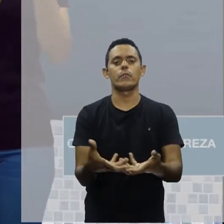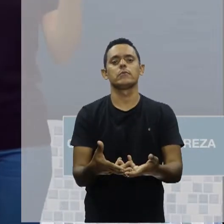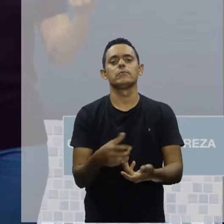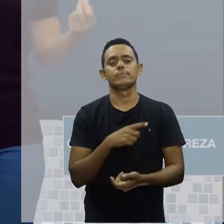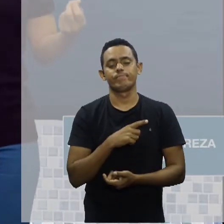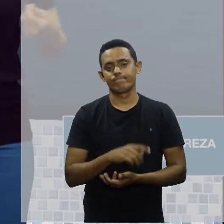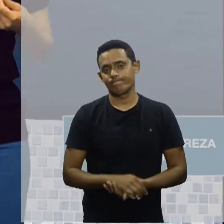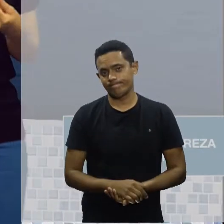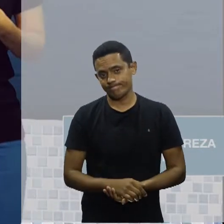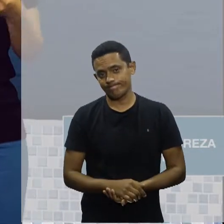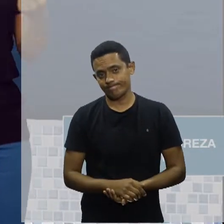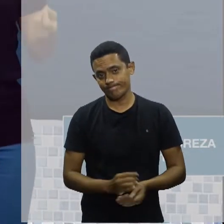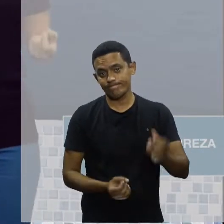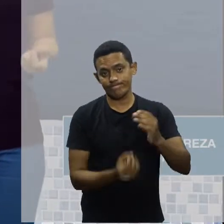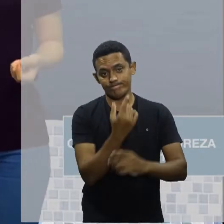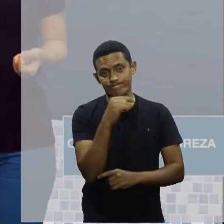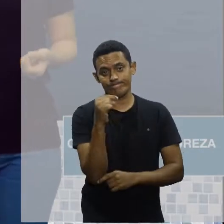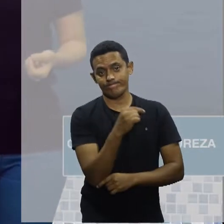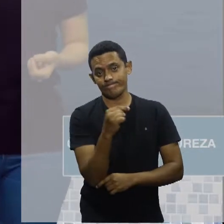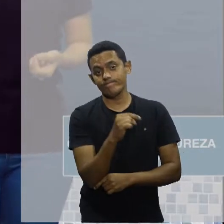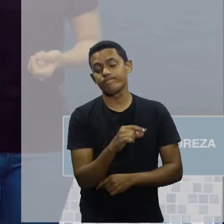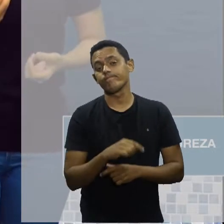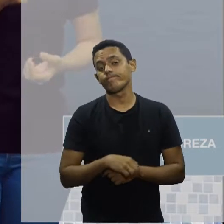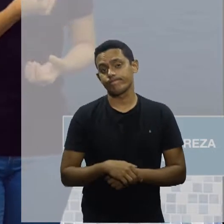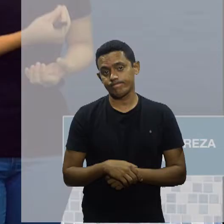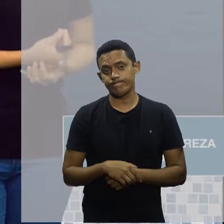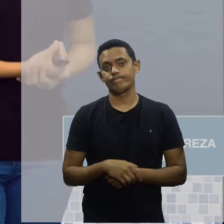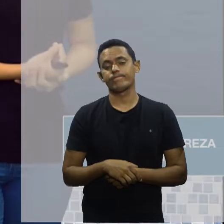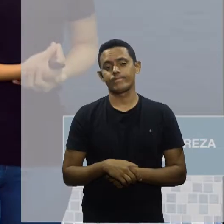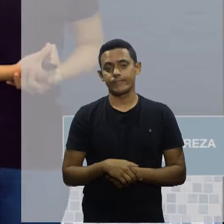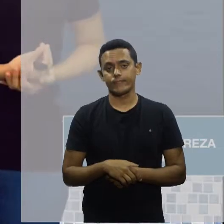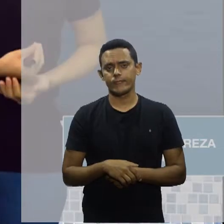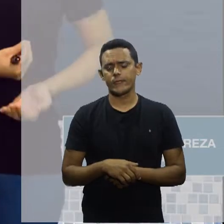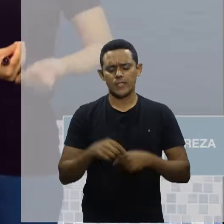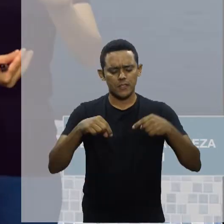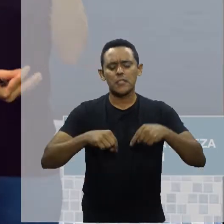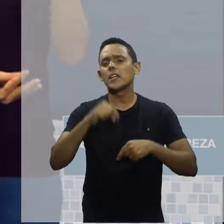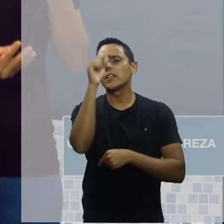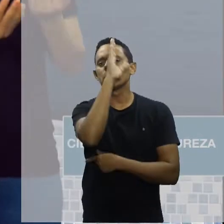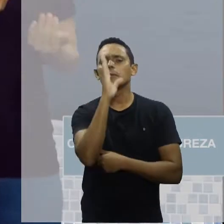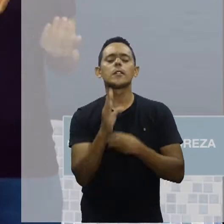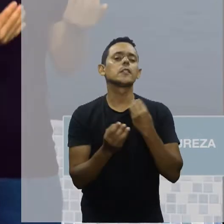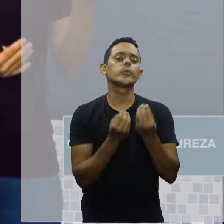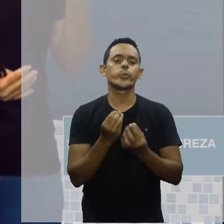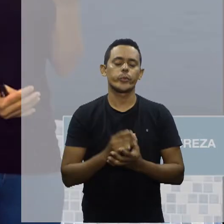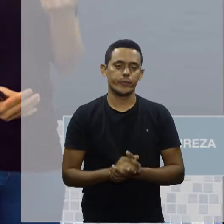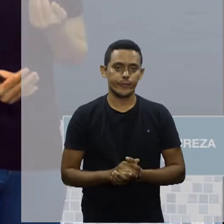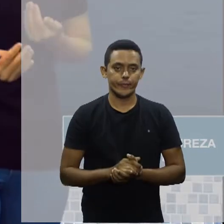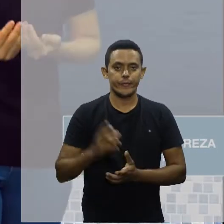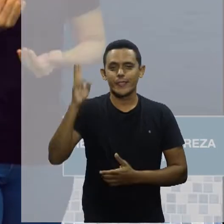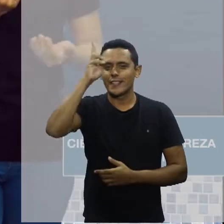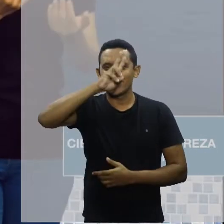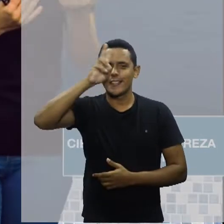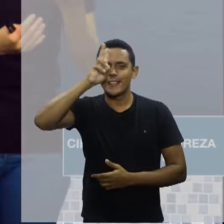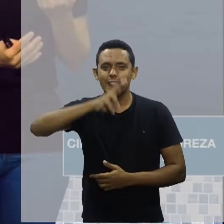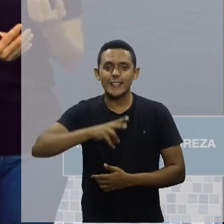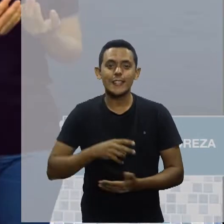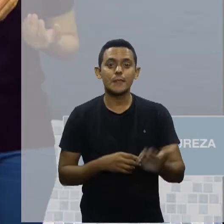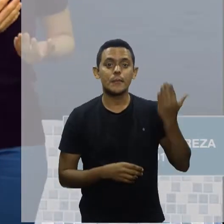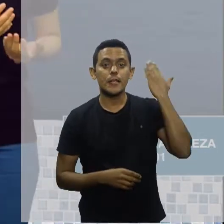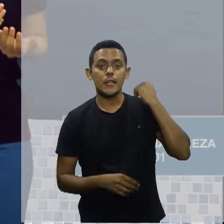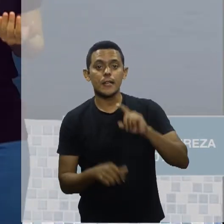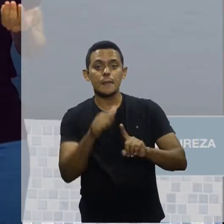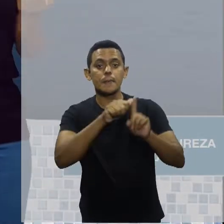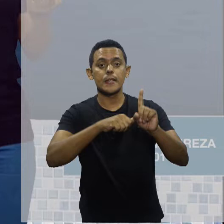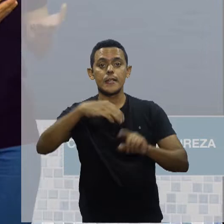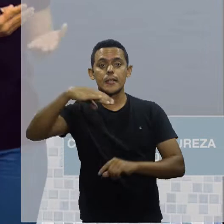Surgiu, apareceram casos em todos os continentes. E aqui no Brasil, a gente volta um pouquinho no tempo, né? Lá para março de